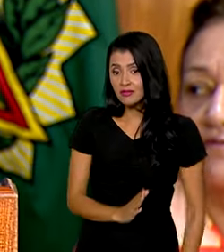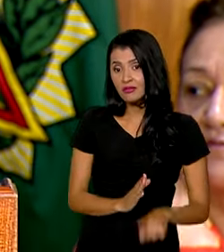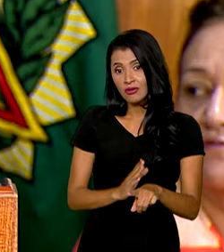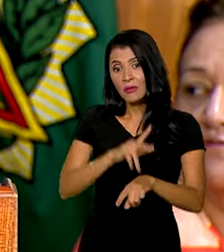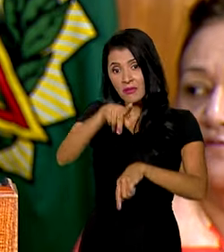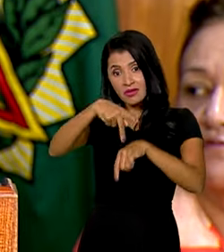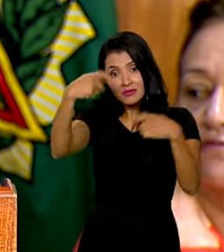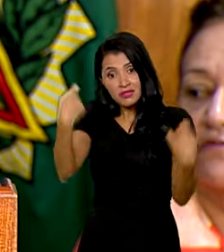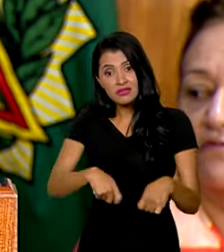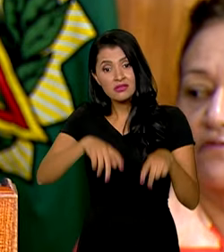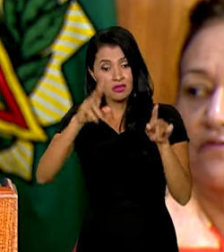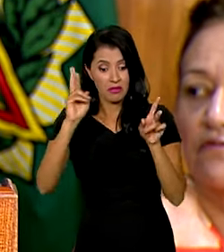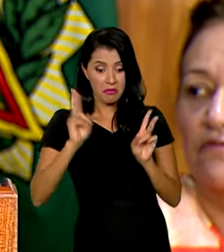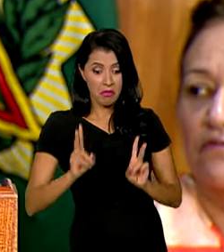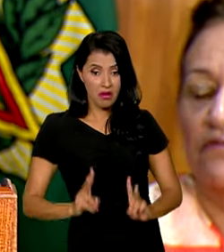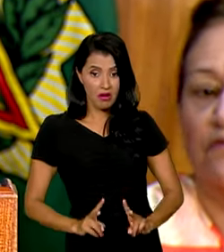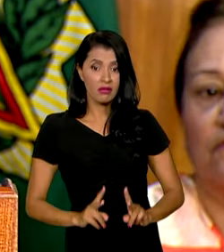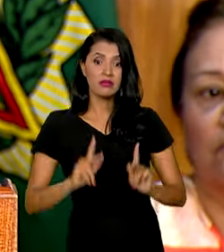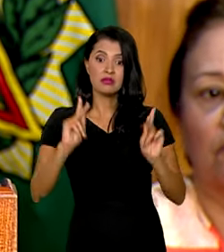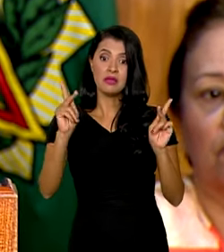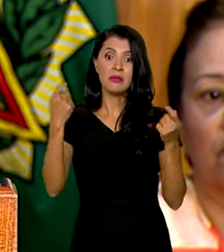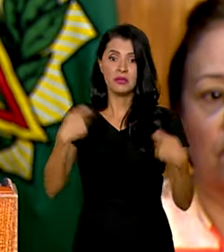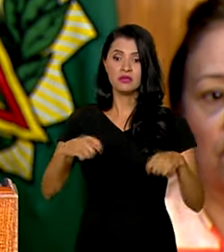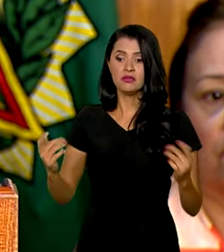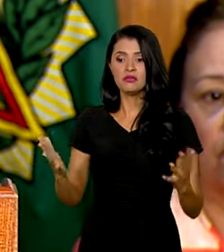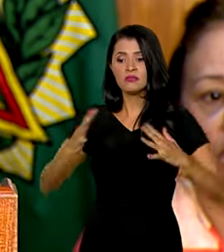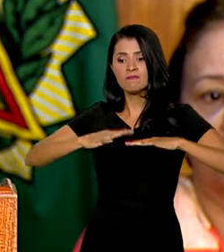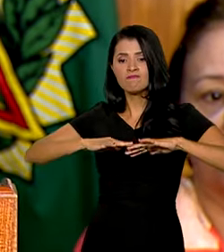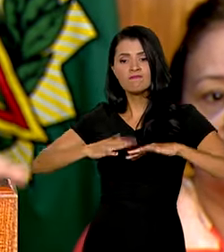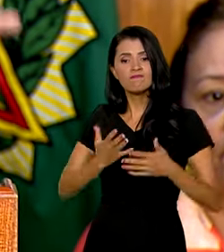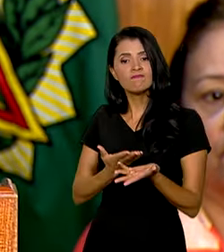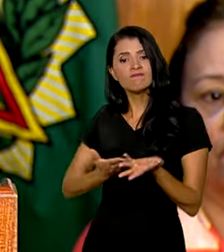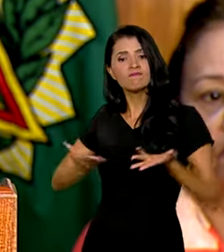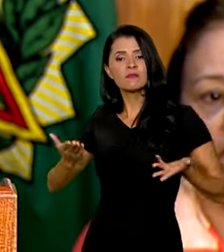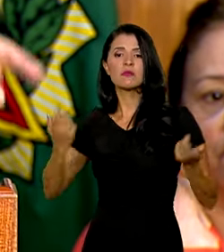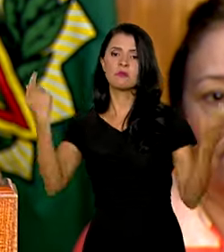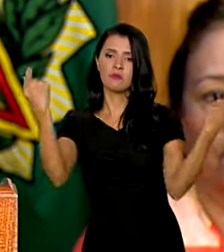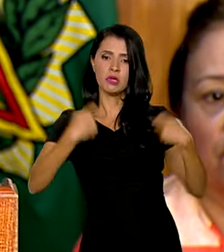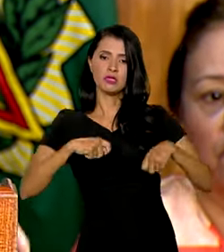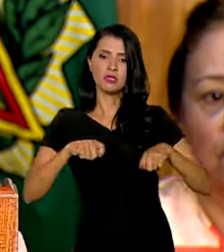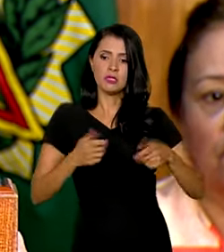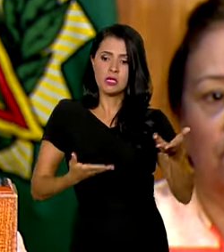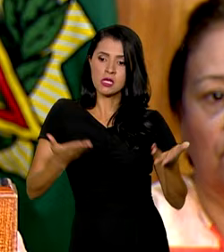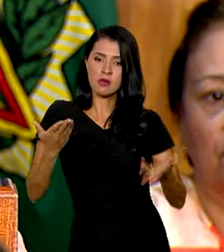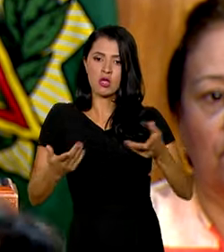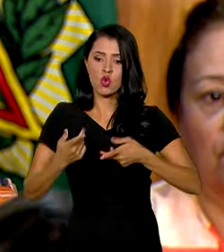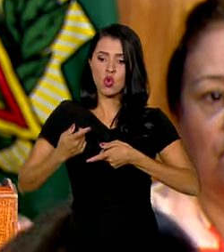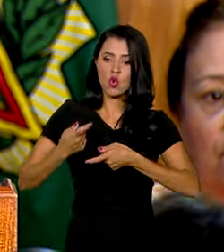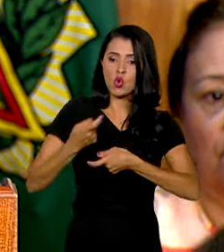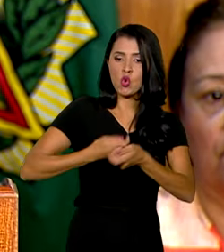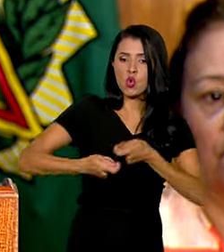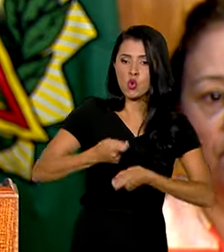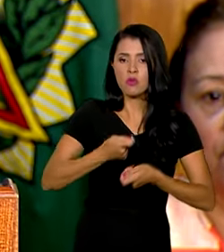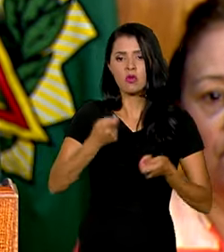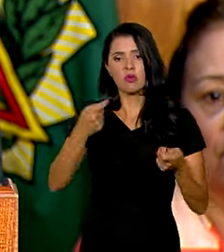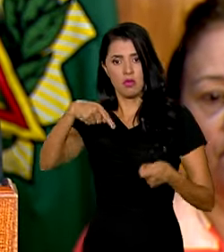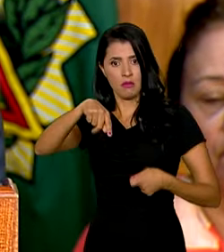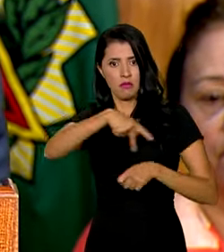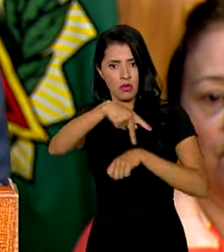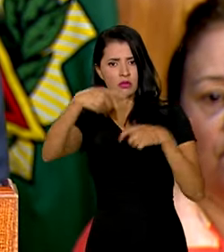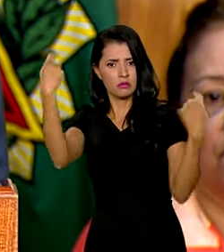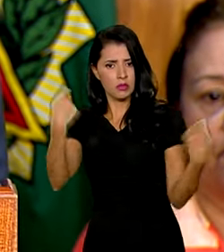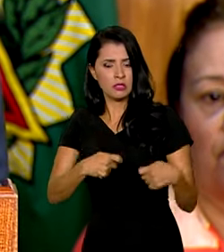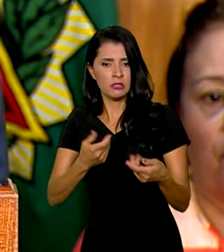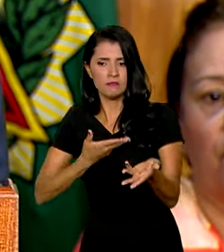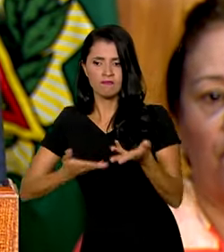de paz, esse país precisa de harmonia, esse país precisa de estabilidade econômica, esse país precisa de